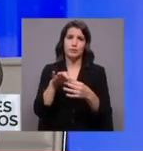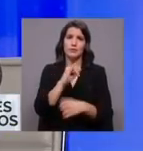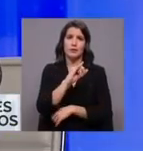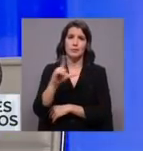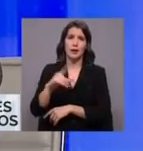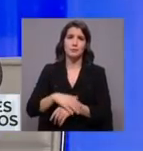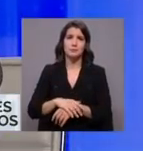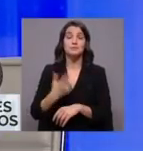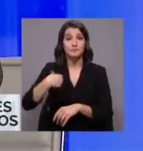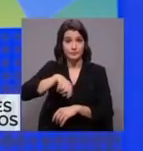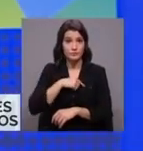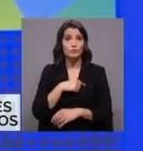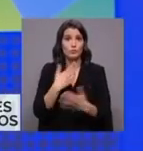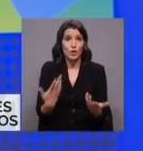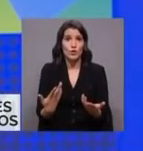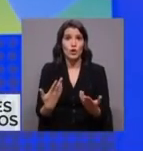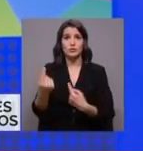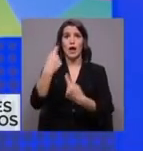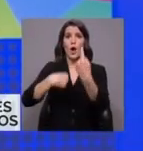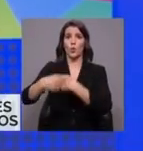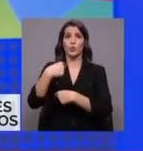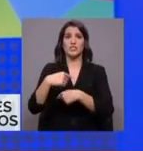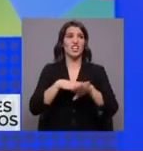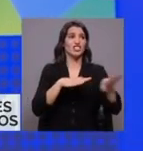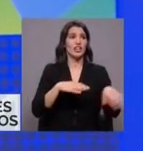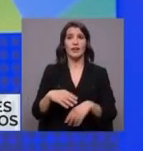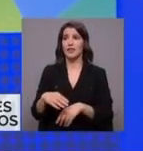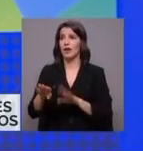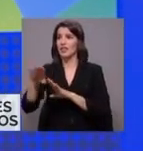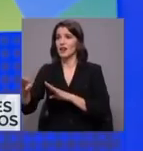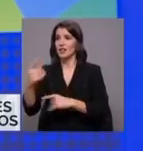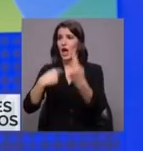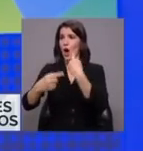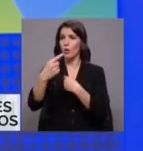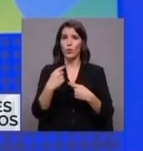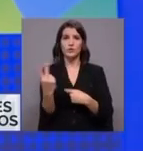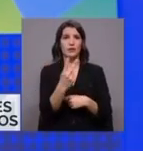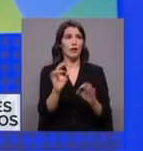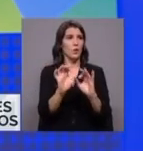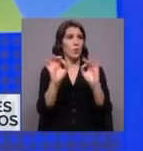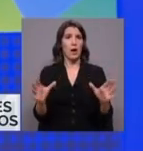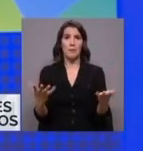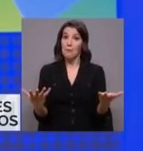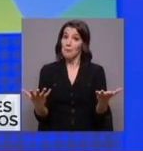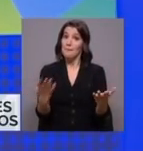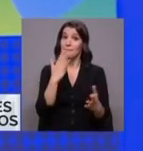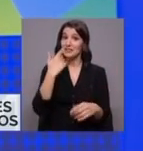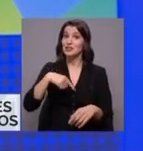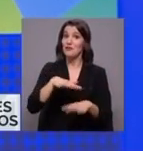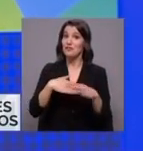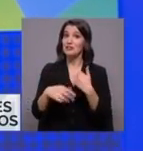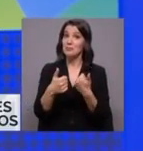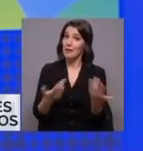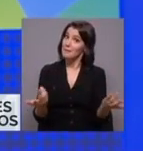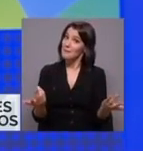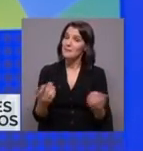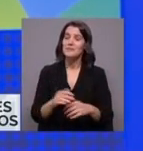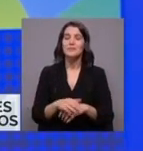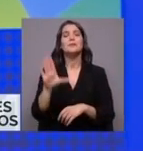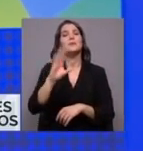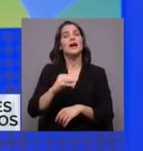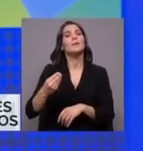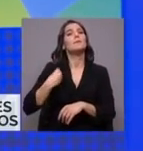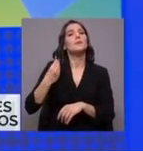não é verdade quando nós somos Aquele dados para escrever tem que fazer é exatamente a mesma maneira é um bocado de coisa devemos estar a fazer mais exames É